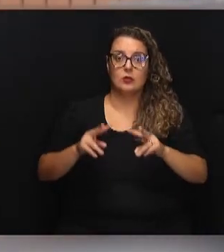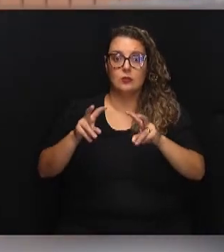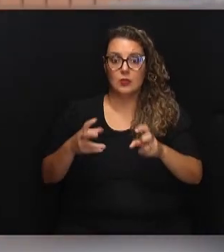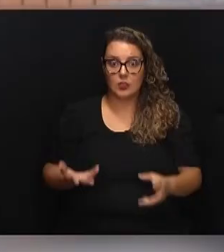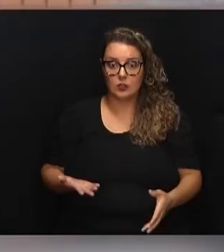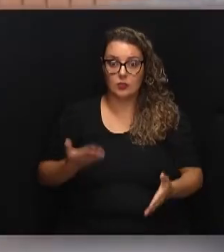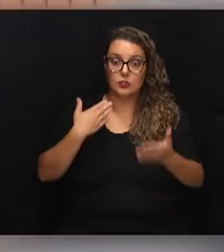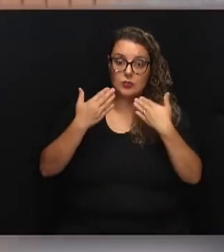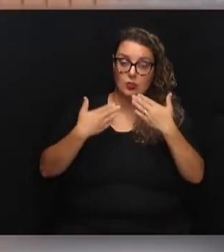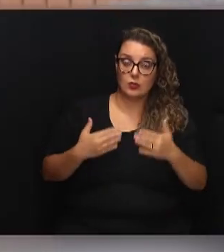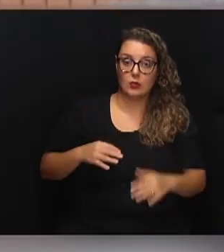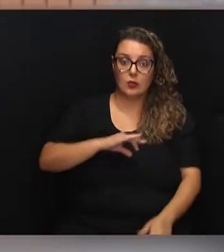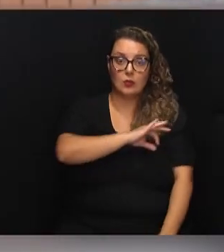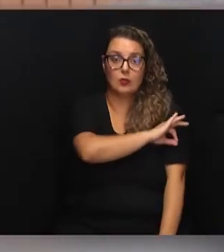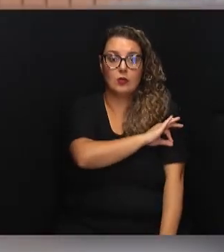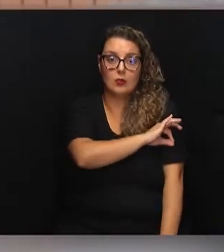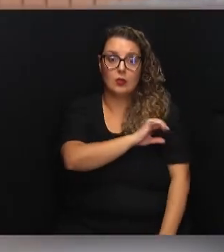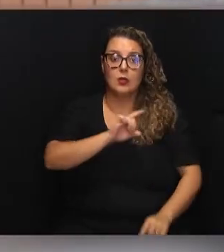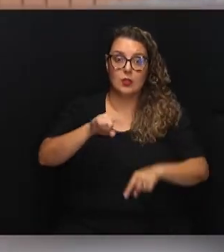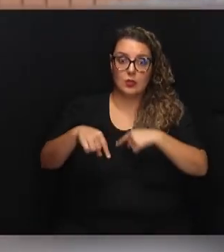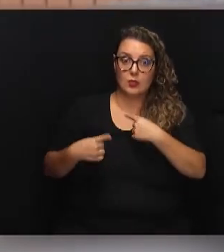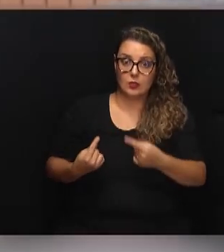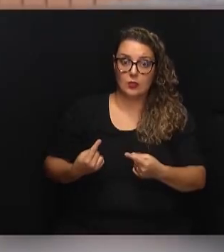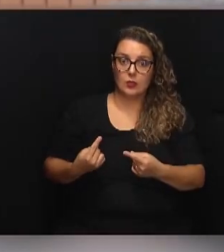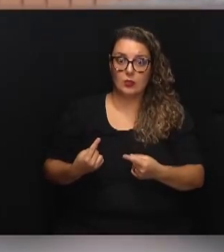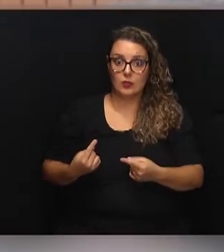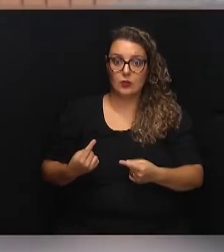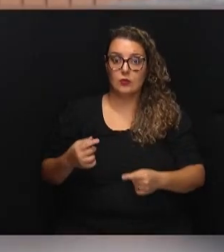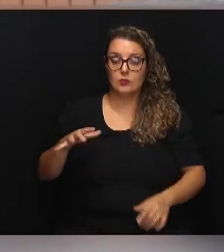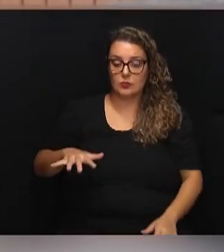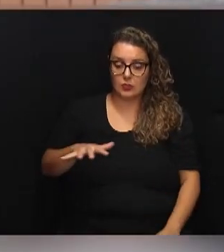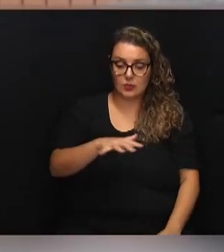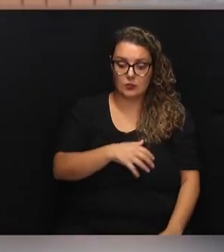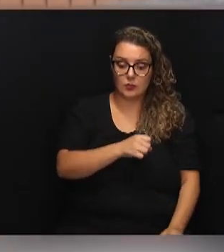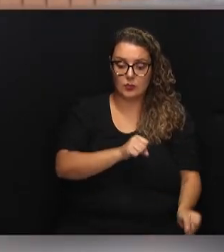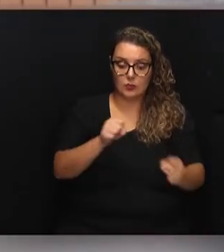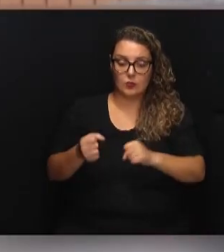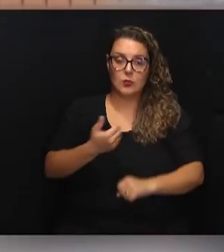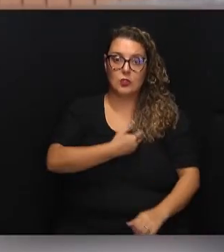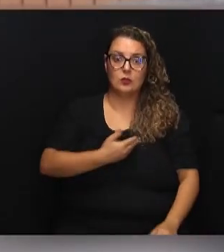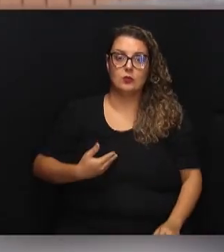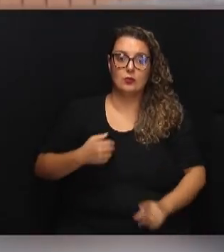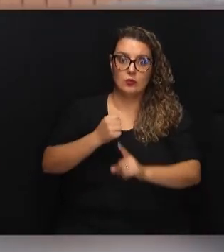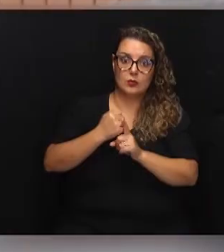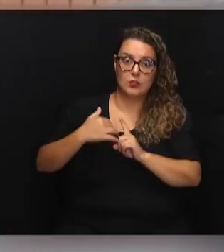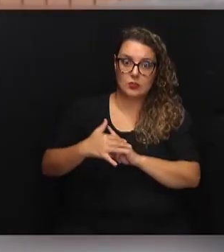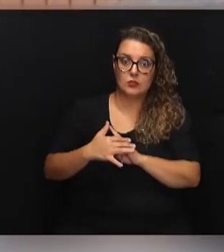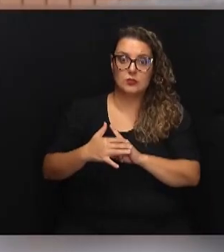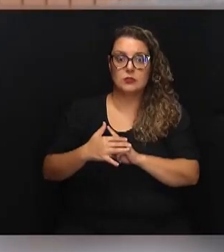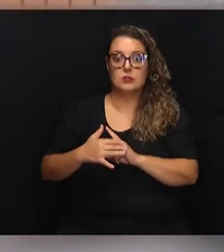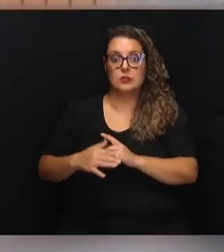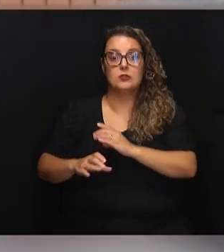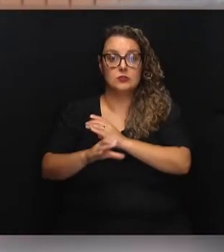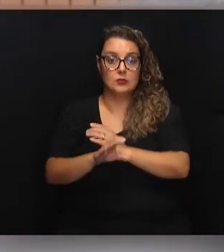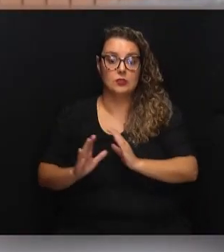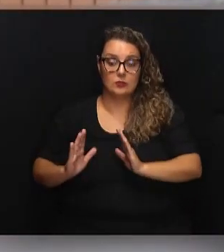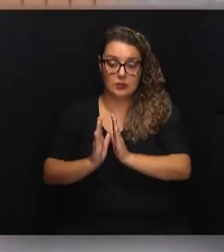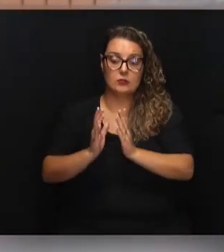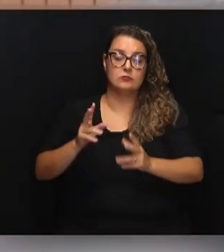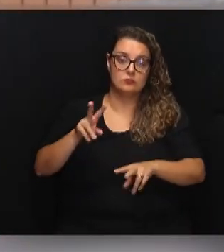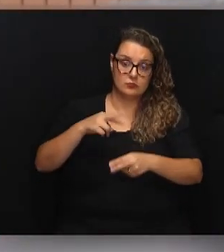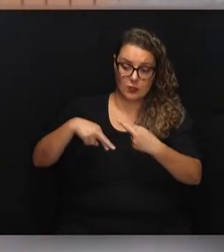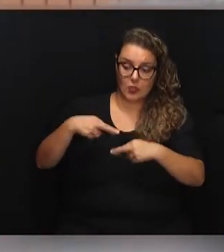com a prefeitura, dialogar com outros ramos do poder público, com a sociedade civil, para que a gente possa enfrentar uma questão. E